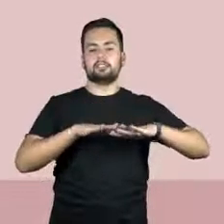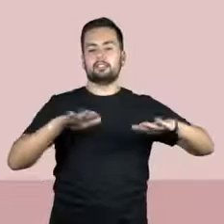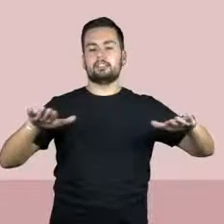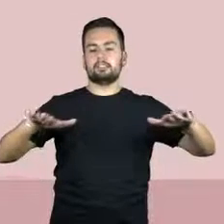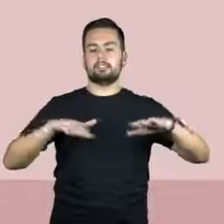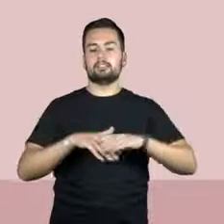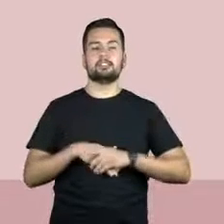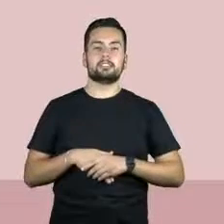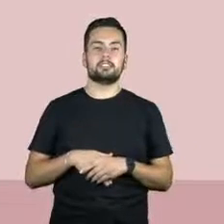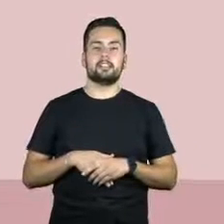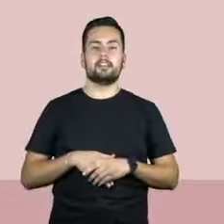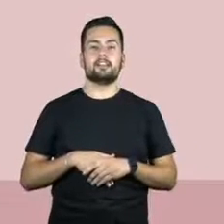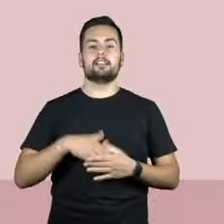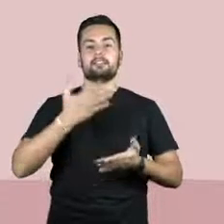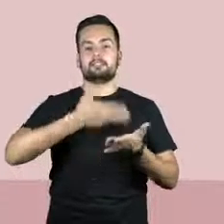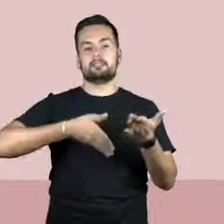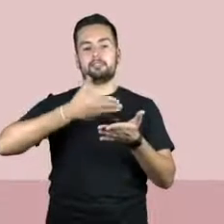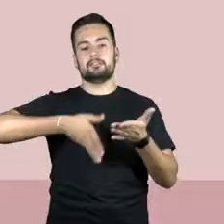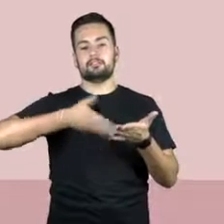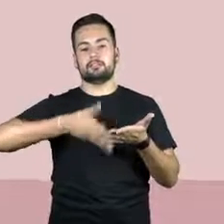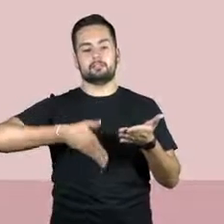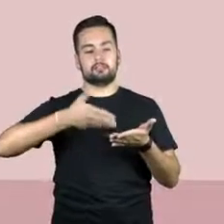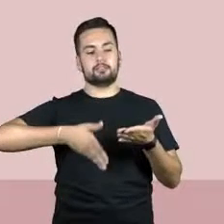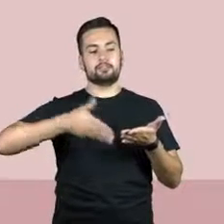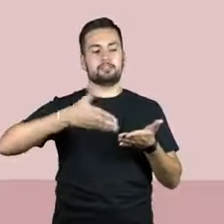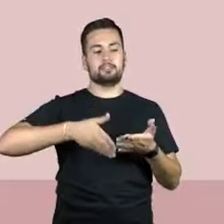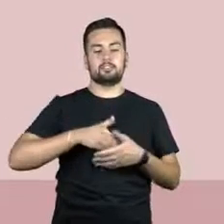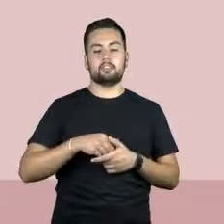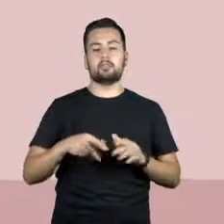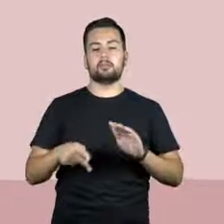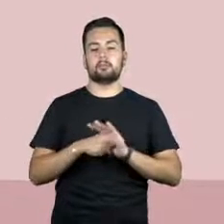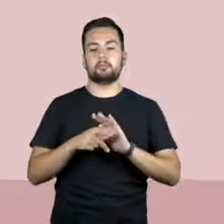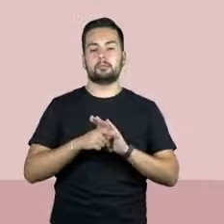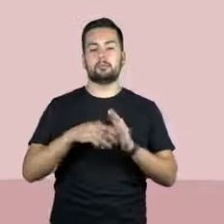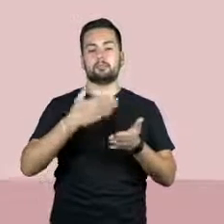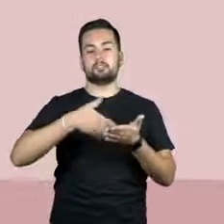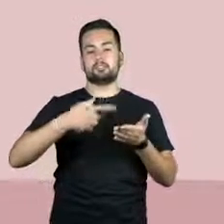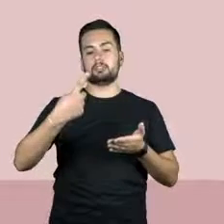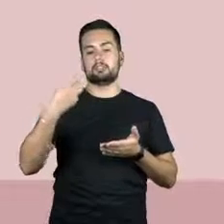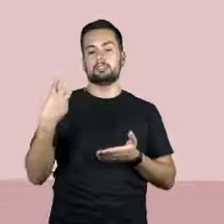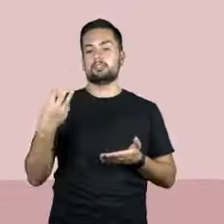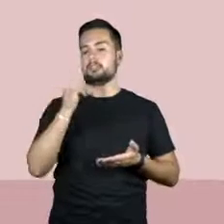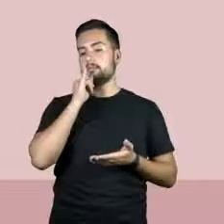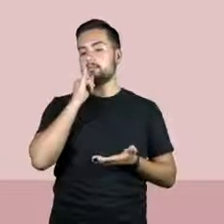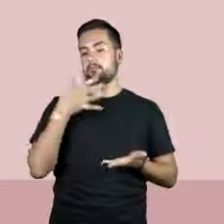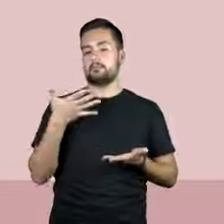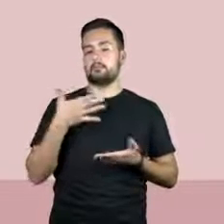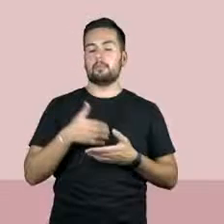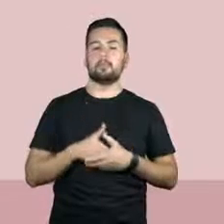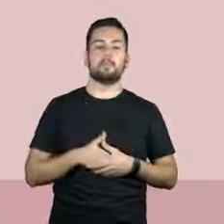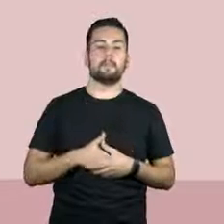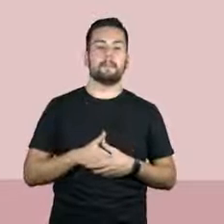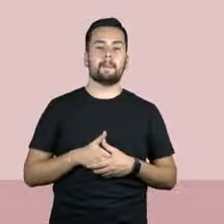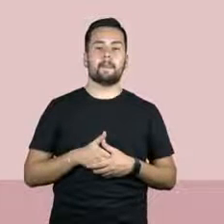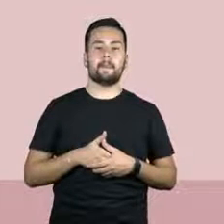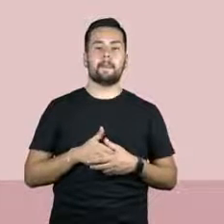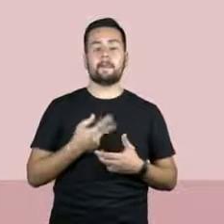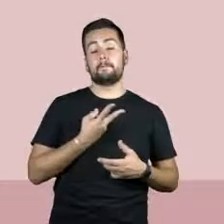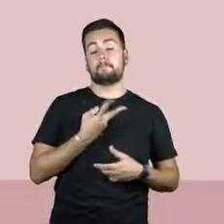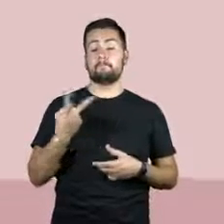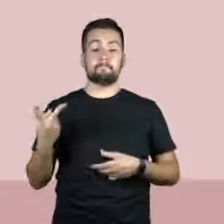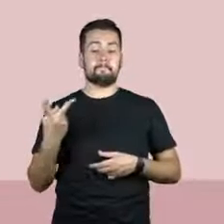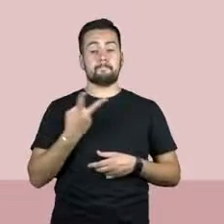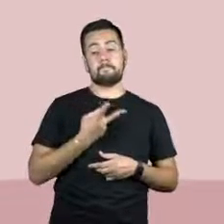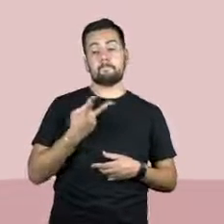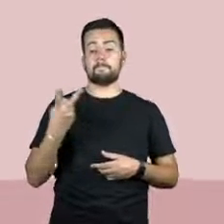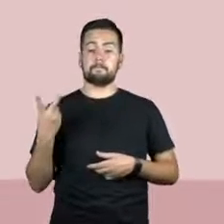água, nas fatias, né? Vamos pegar aqui na fatia 13, por exemplo, porque ela vai ter forças horizontais, porque vão ser nos 2 lados dela, esquerda e